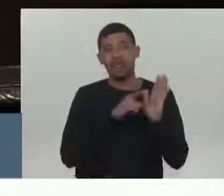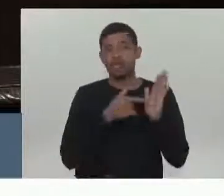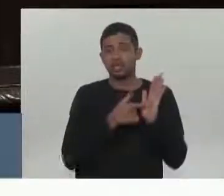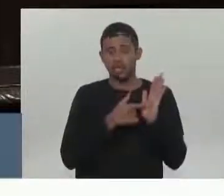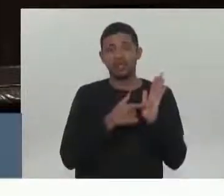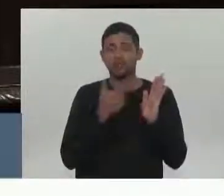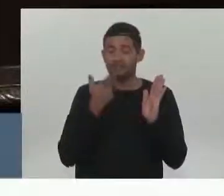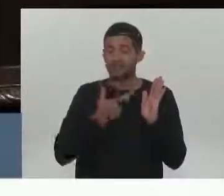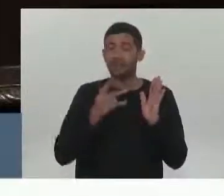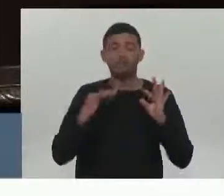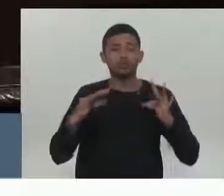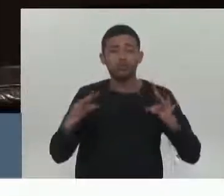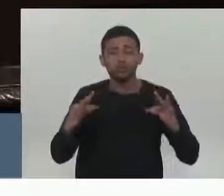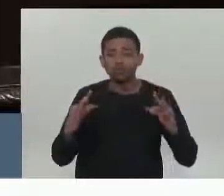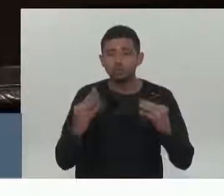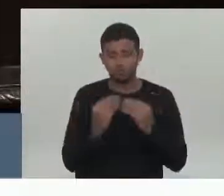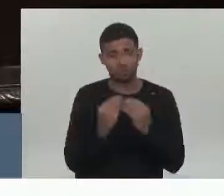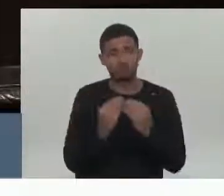todas sejam,